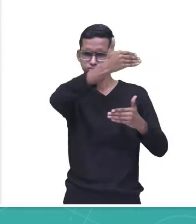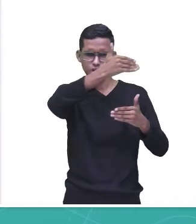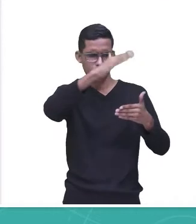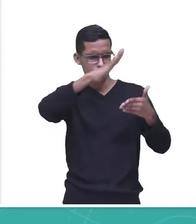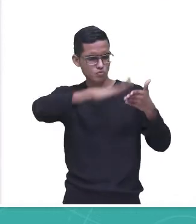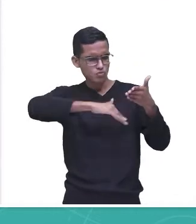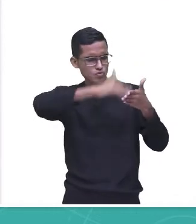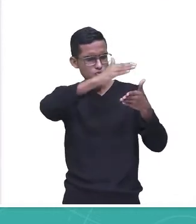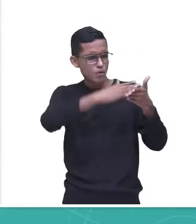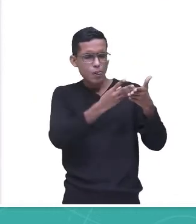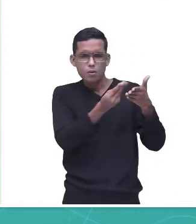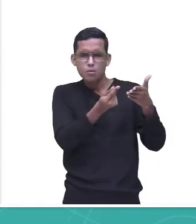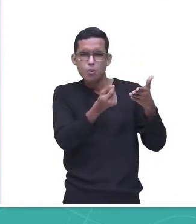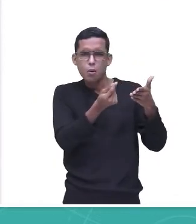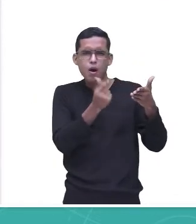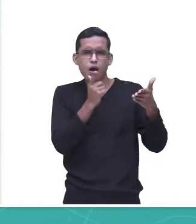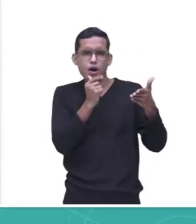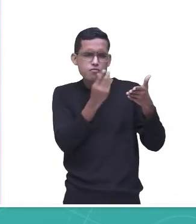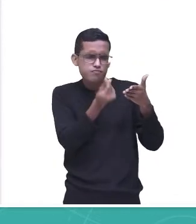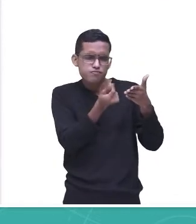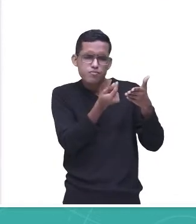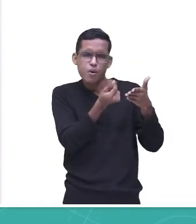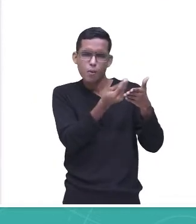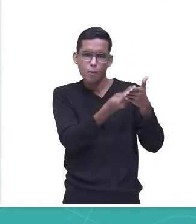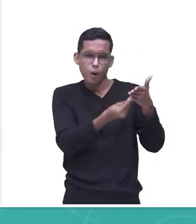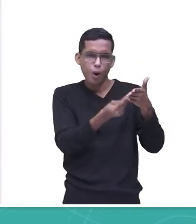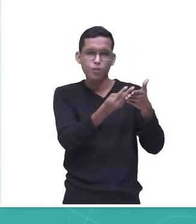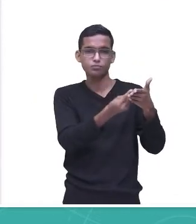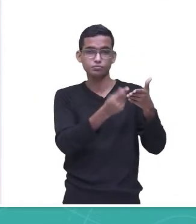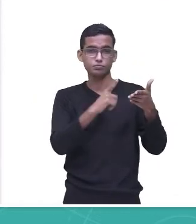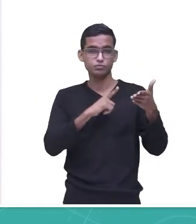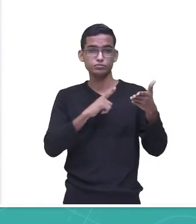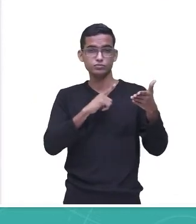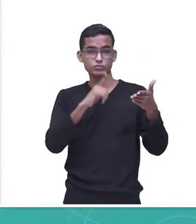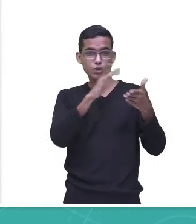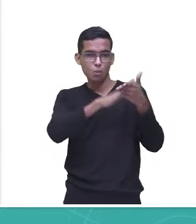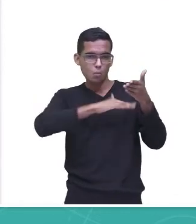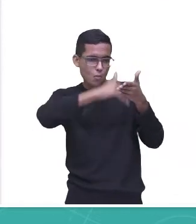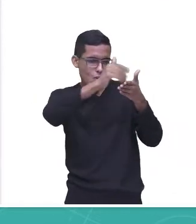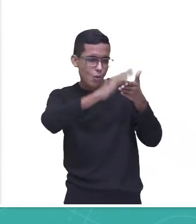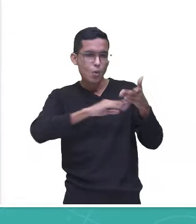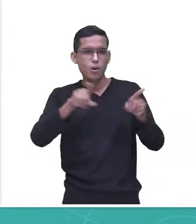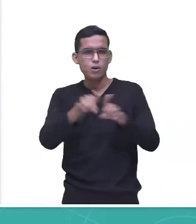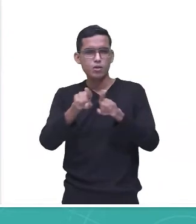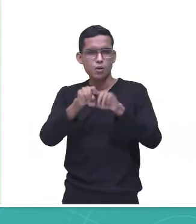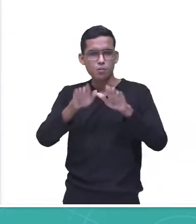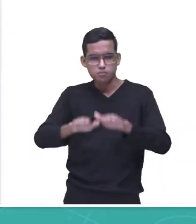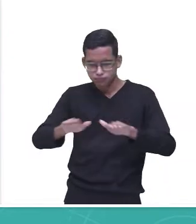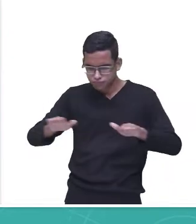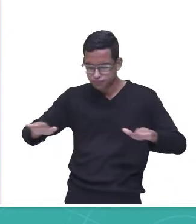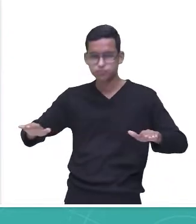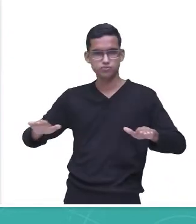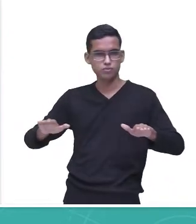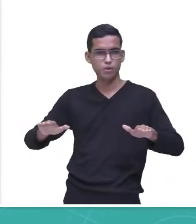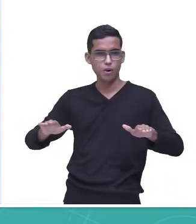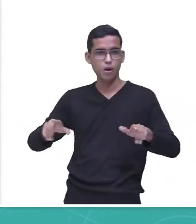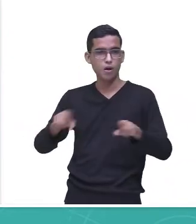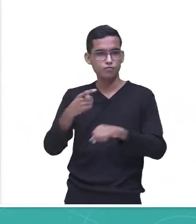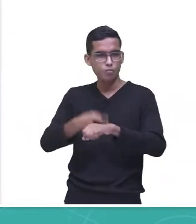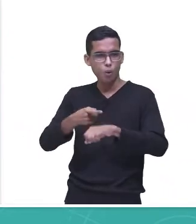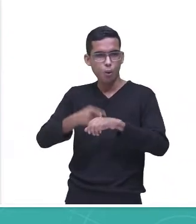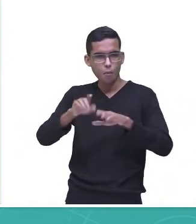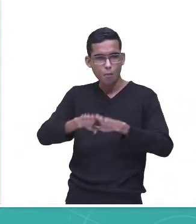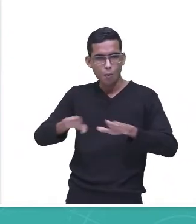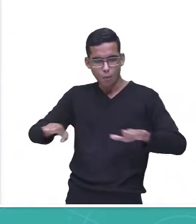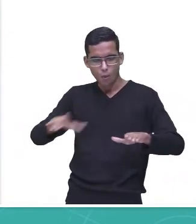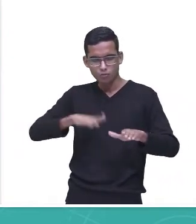iluminuras e tapeçaria. Surge com temas religiosos, feita em cores vivas e fortes. Elas preenchiam as